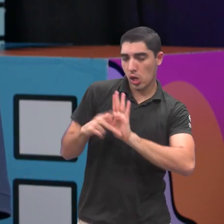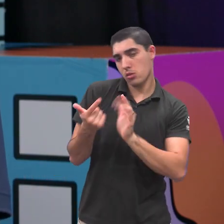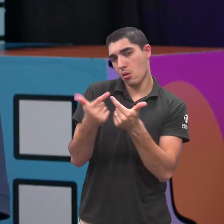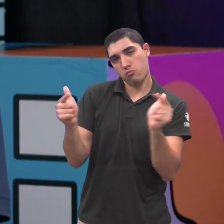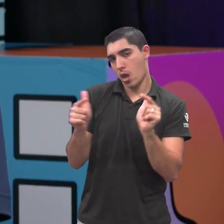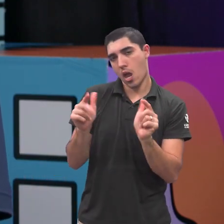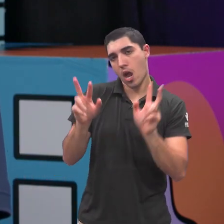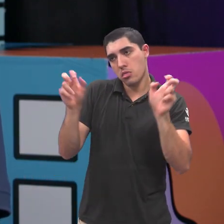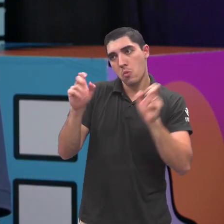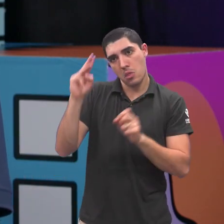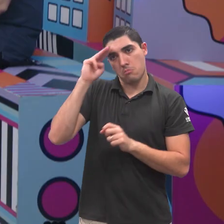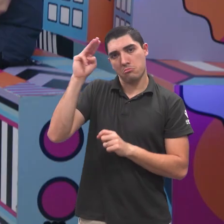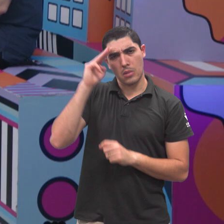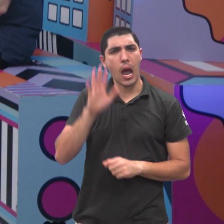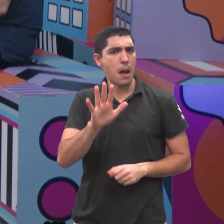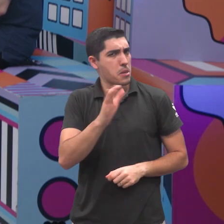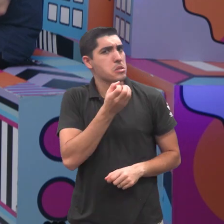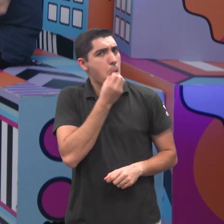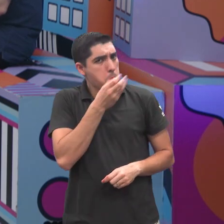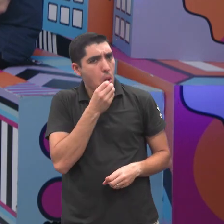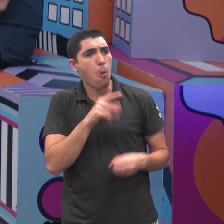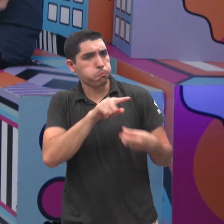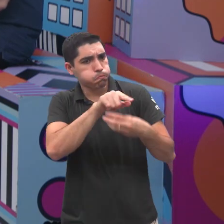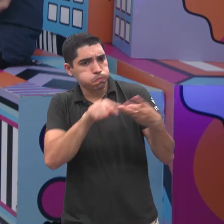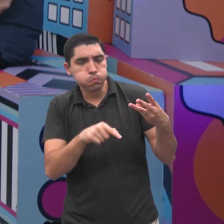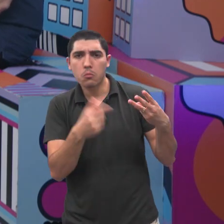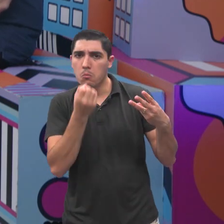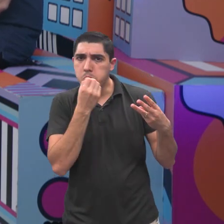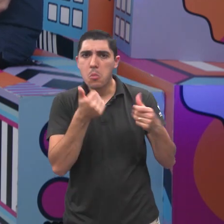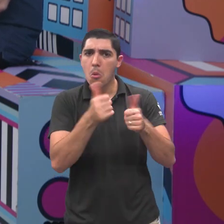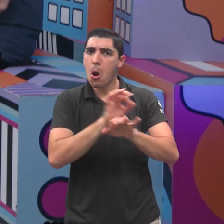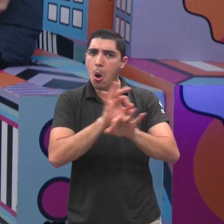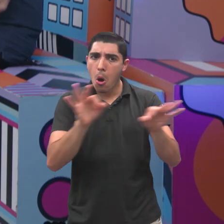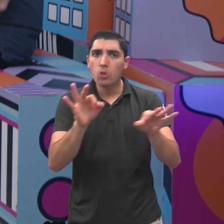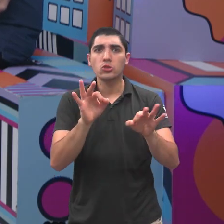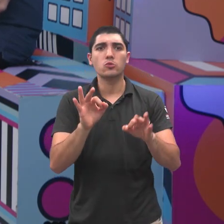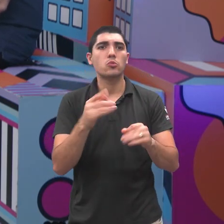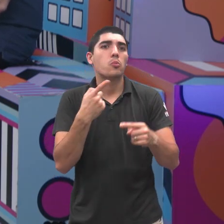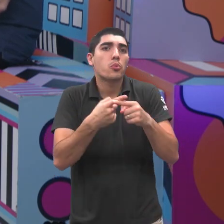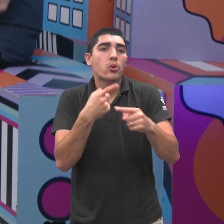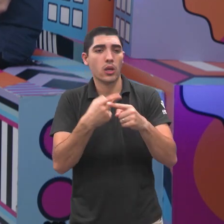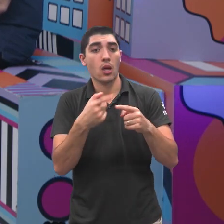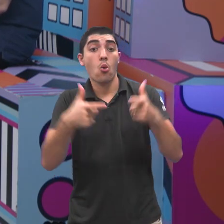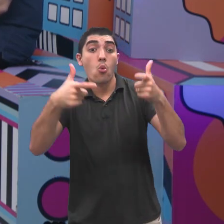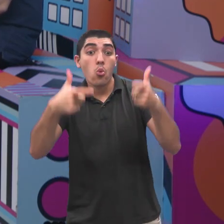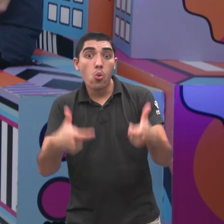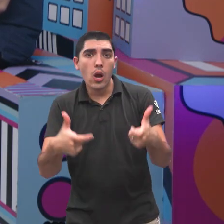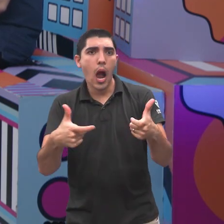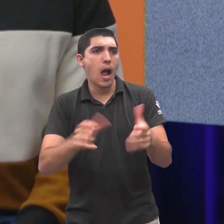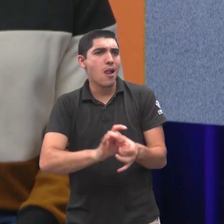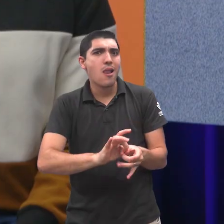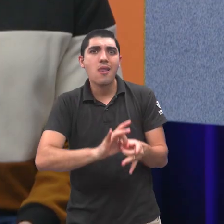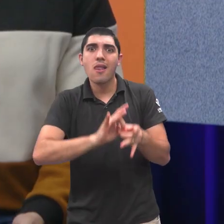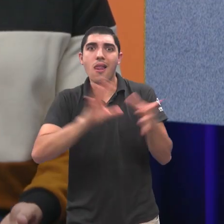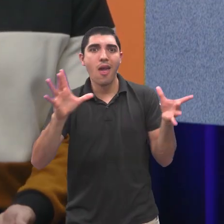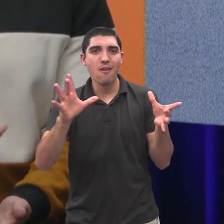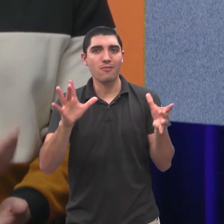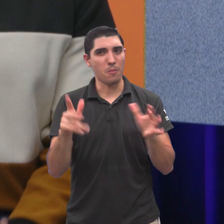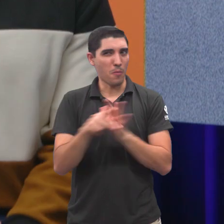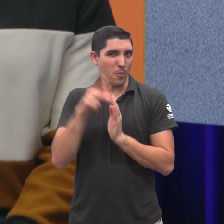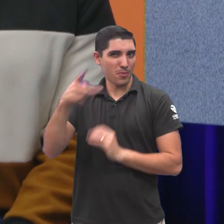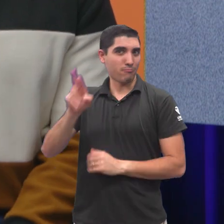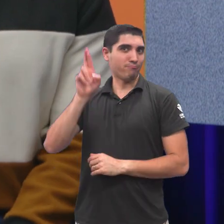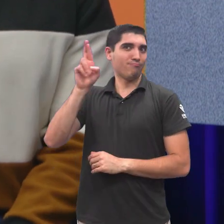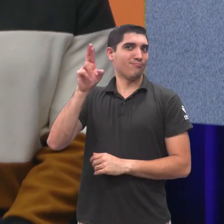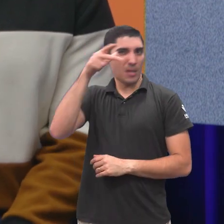correndo aqui na casa. Mas já tem bastante coisa que aconteceu de interessante, Pois inclusive, né? De abrir esse espaço numa área pública, né? Para